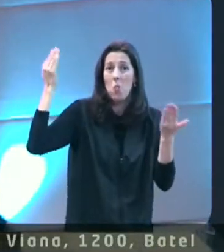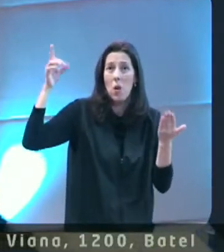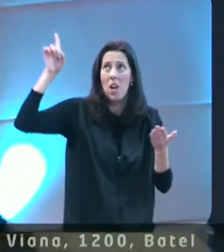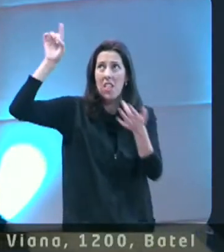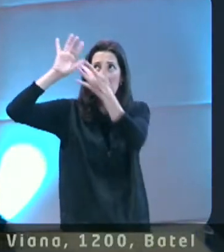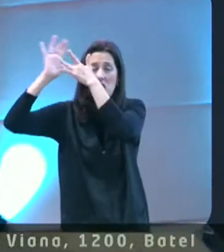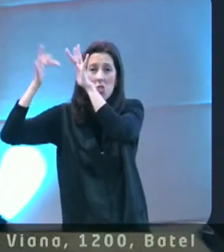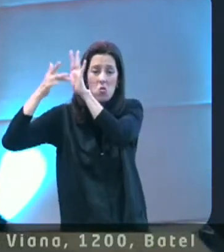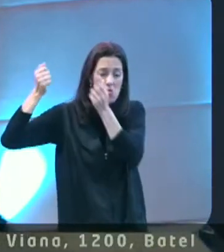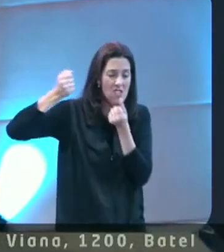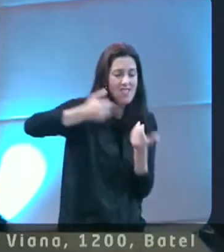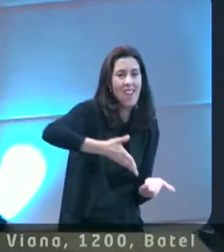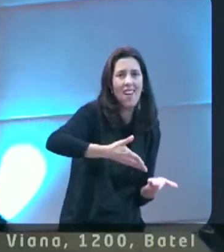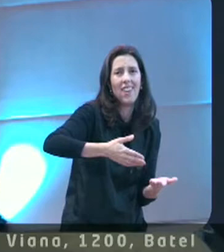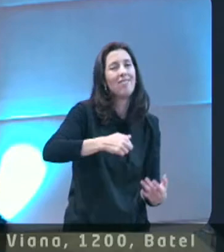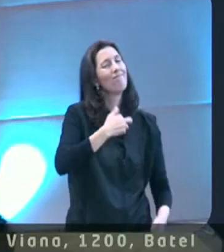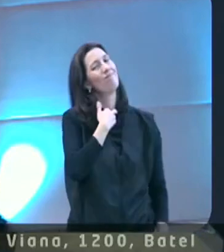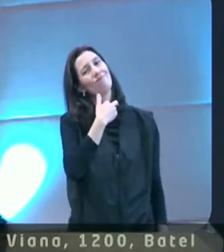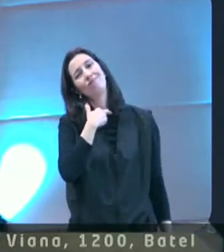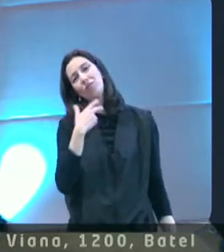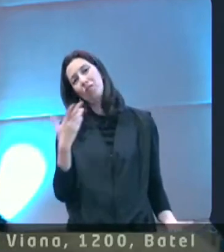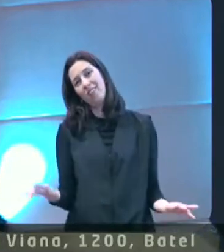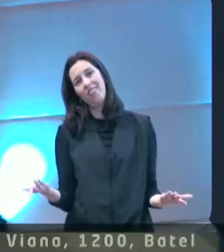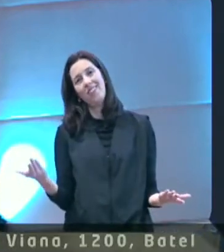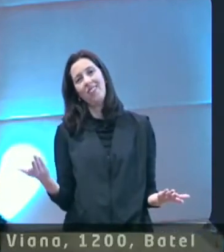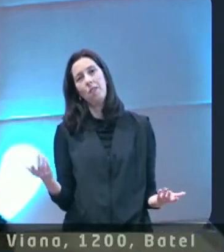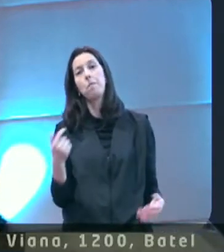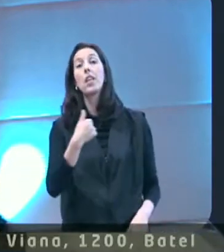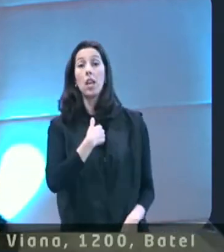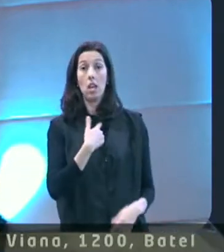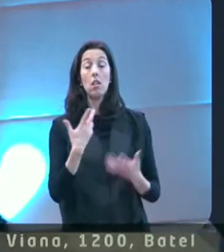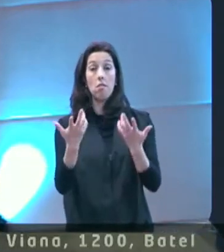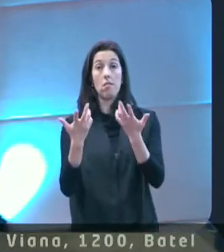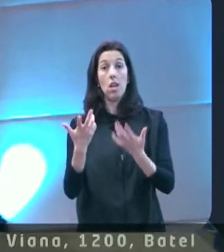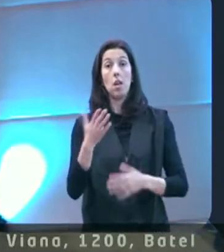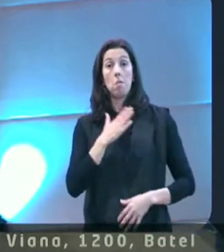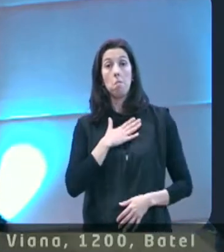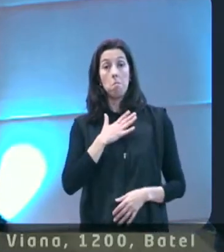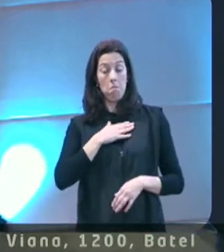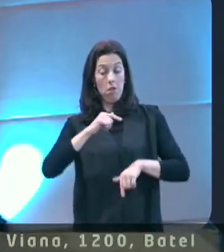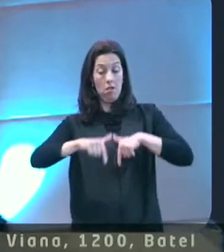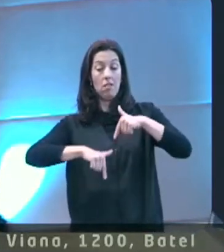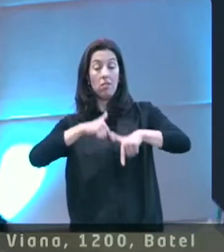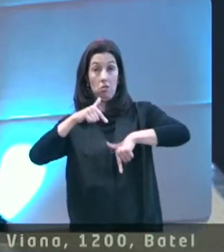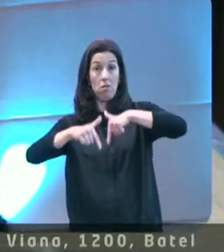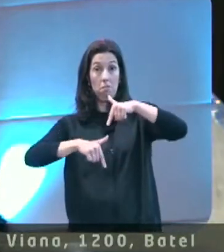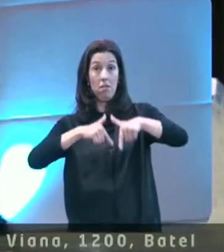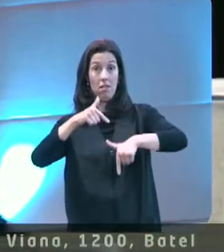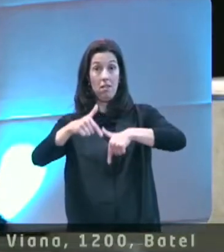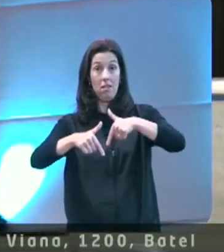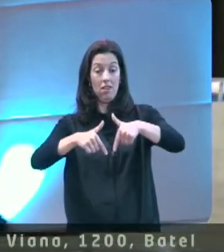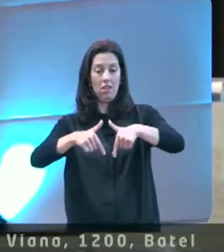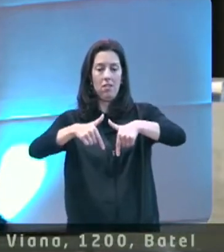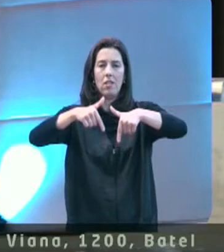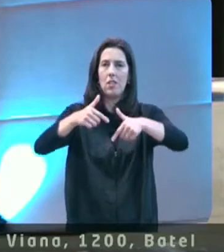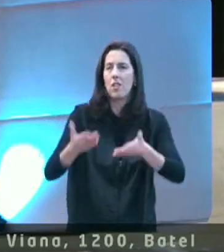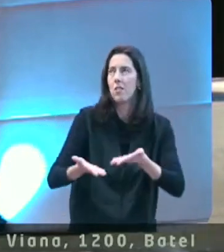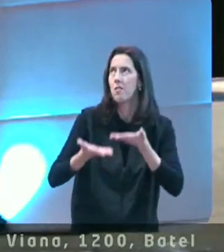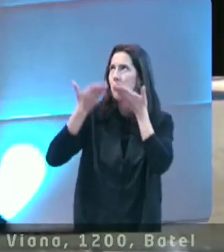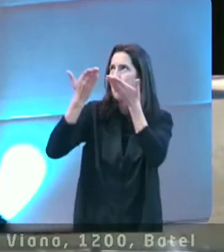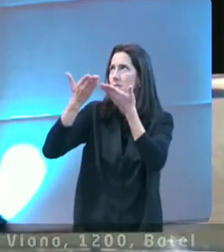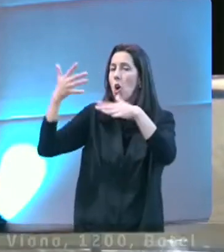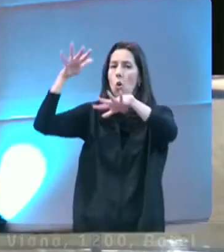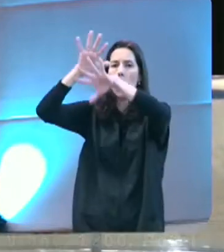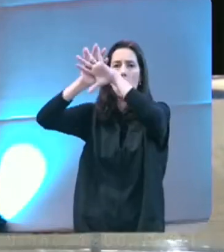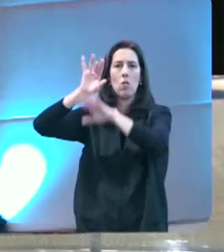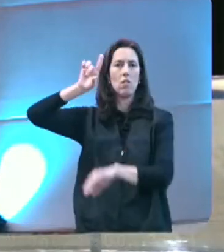fez. Eu quero que o meu emprego, caso o tenha, seja